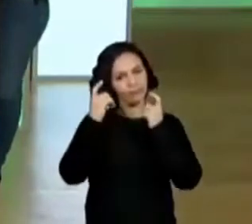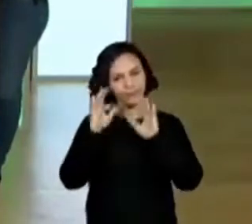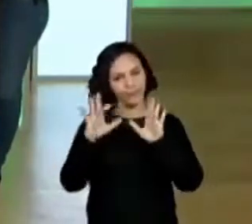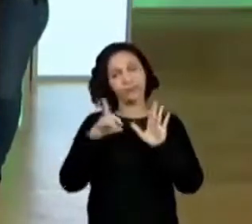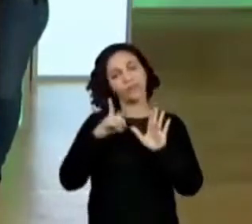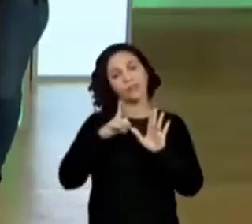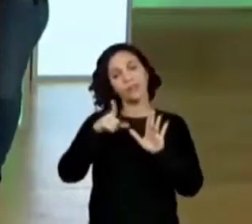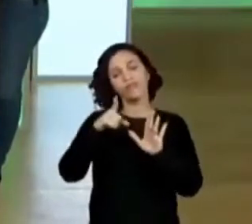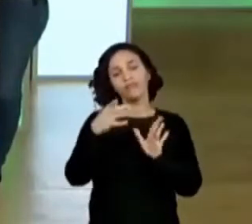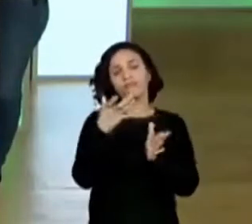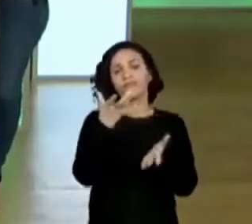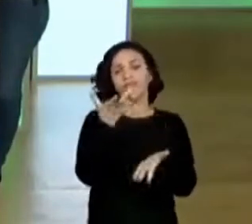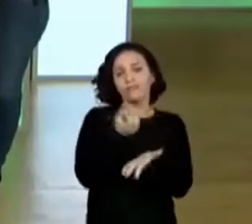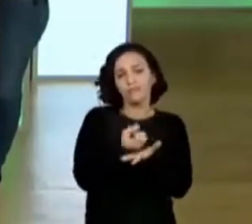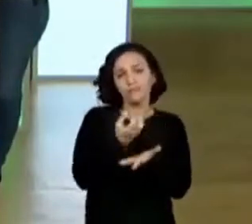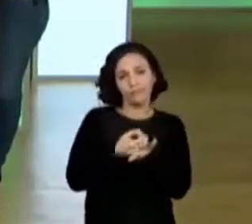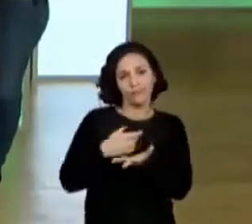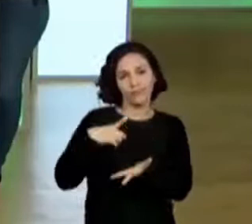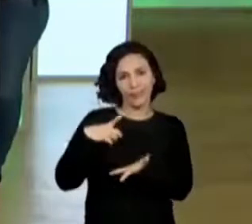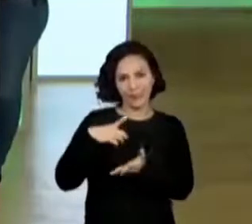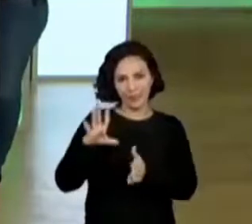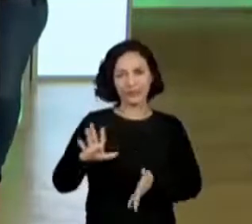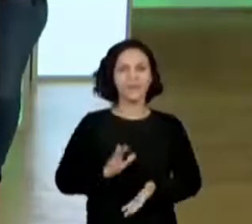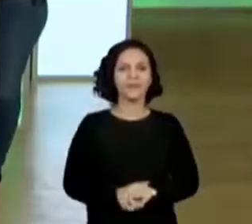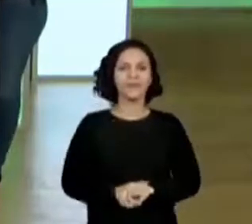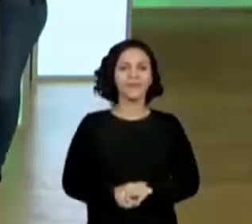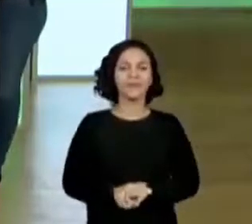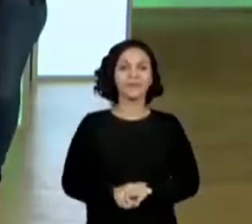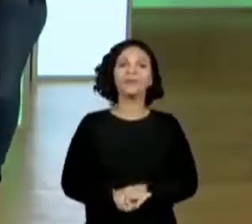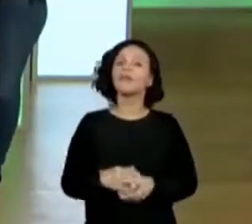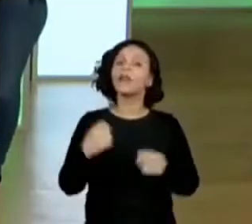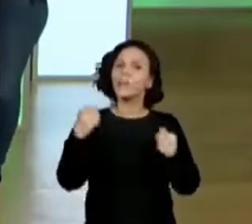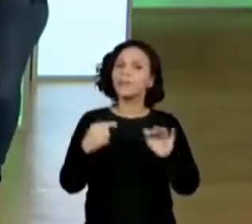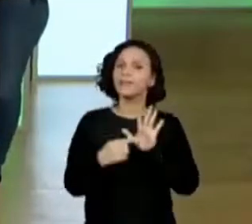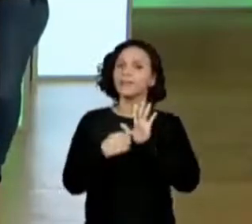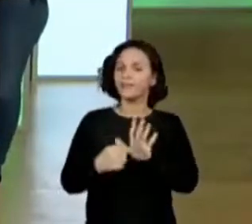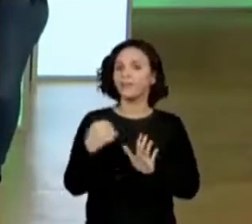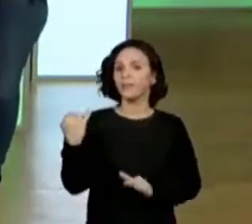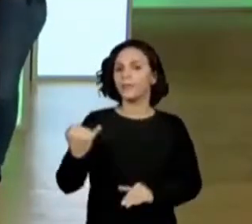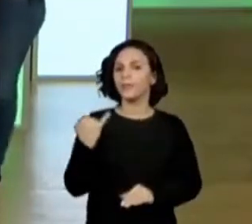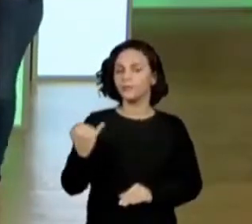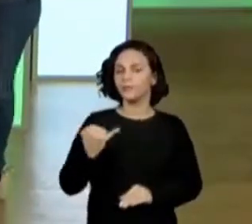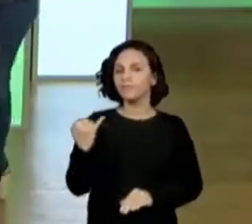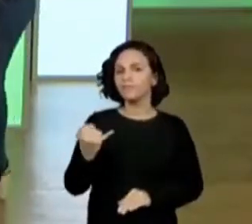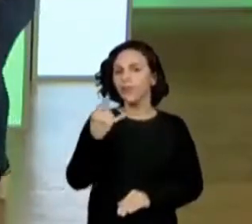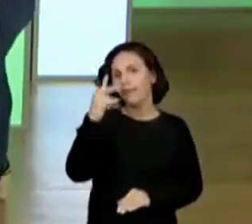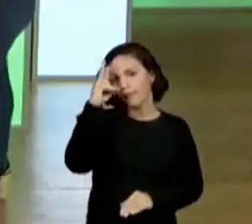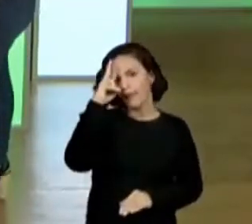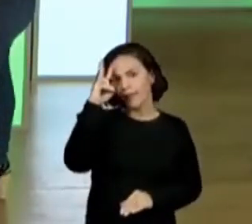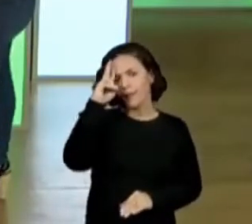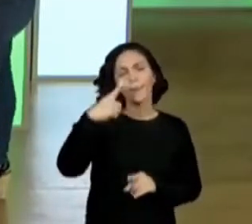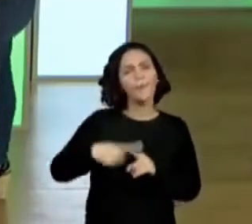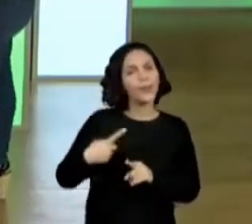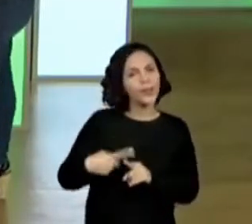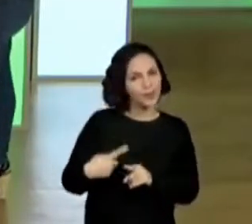tudo registrado, não é? A gente precisava retomar isso um pouquinho, não é, Pro? Por